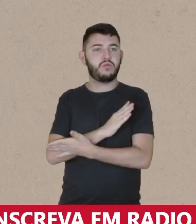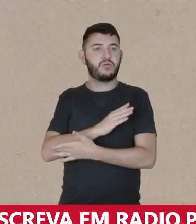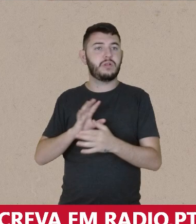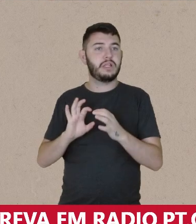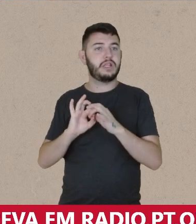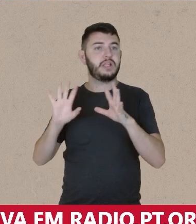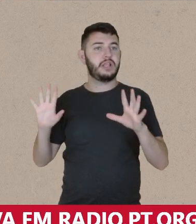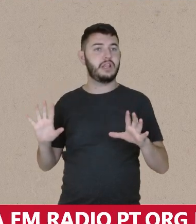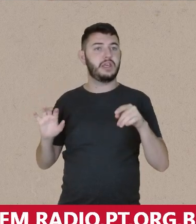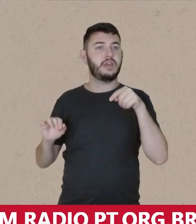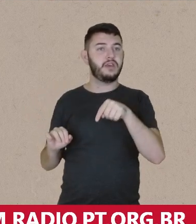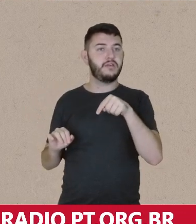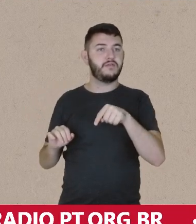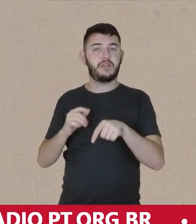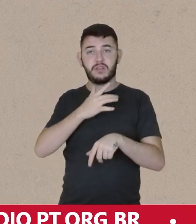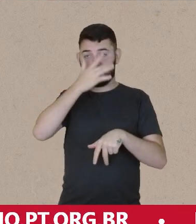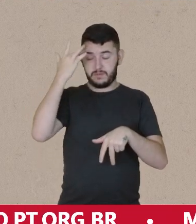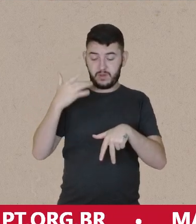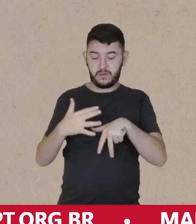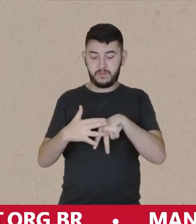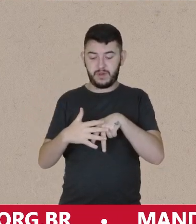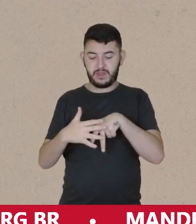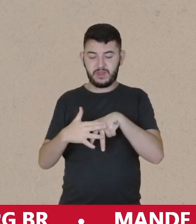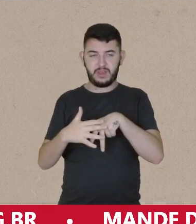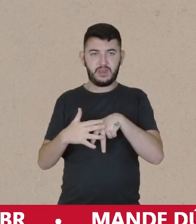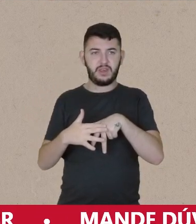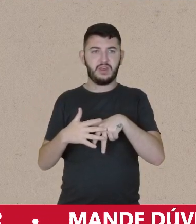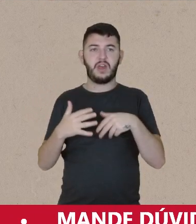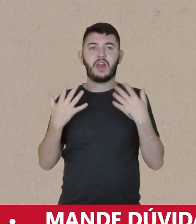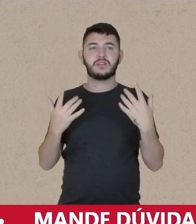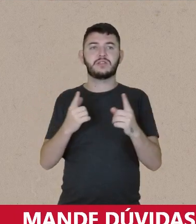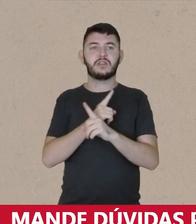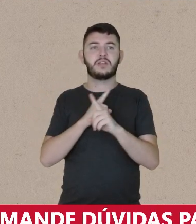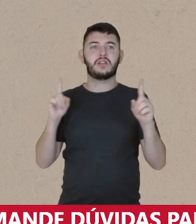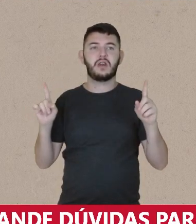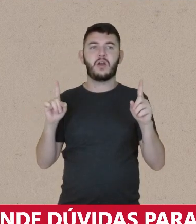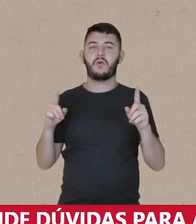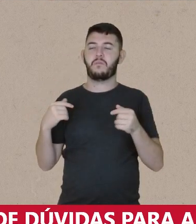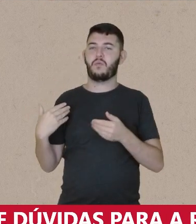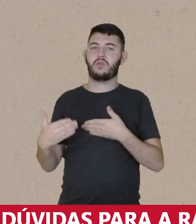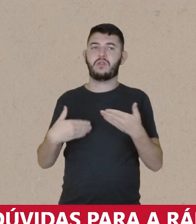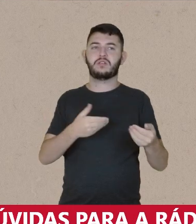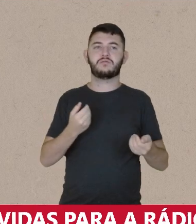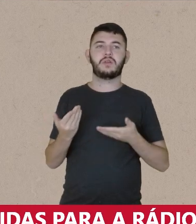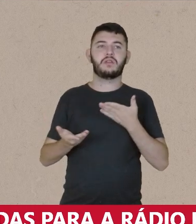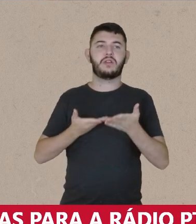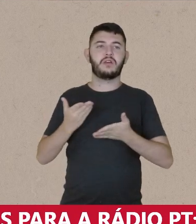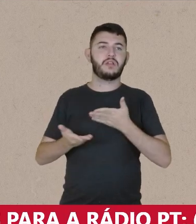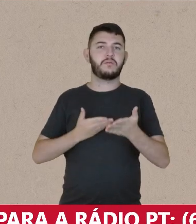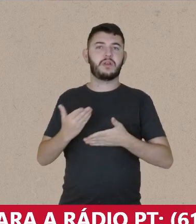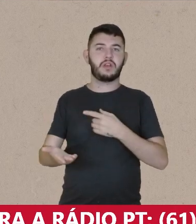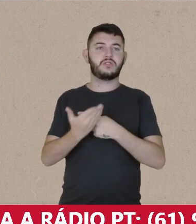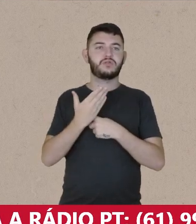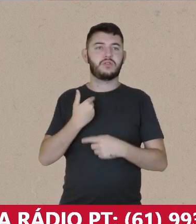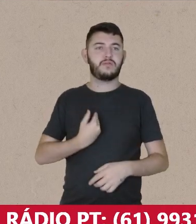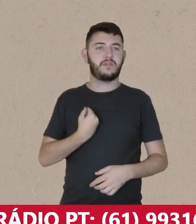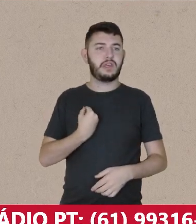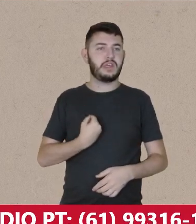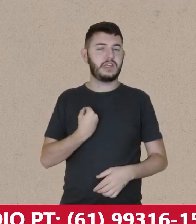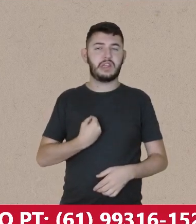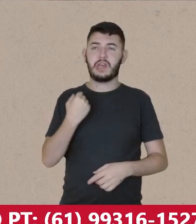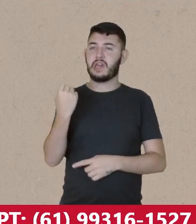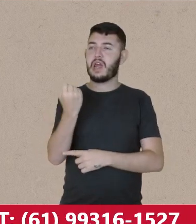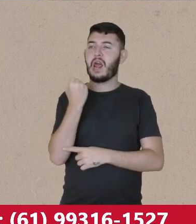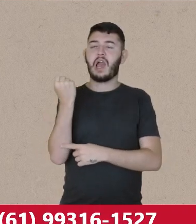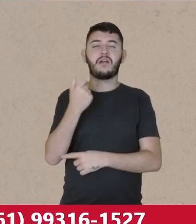né, abrir mão, né, de procedimentos que podiam estar salvando sua vida. Então, isso é gravíssimo, eu fico indignada, né,